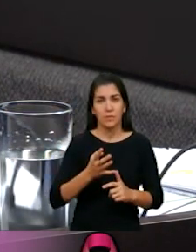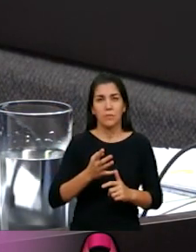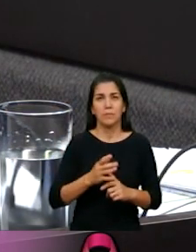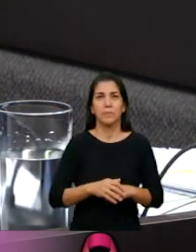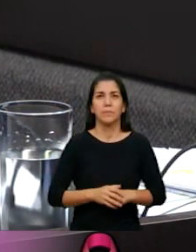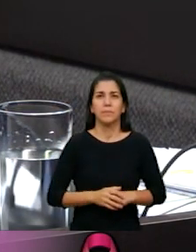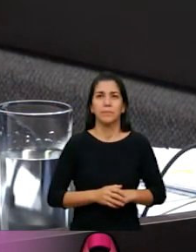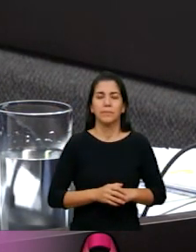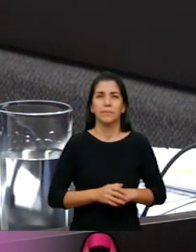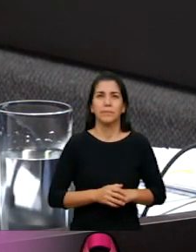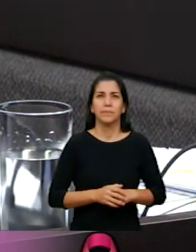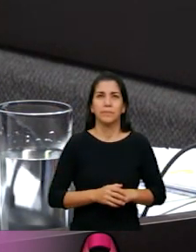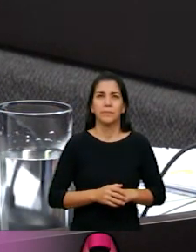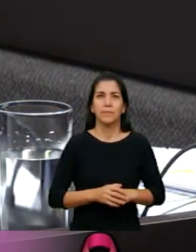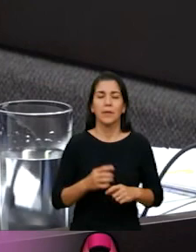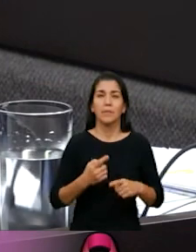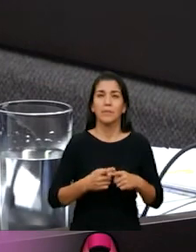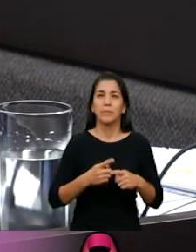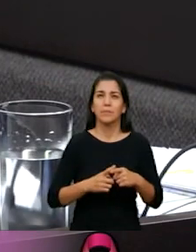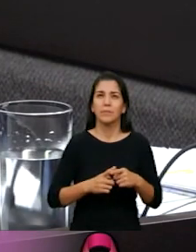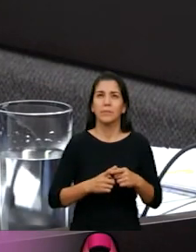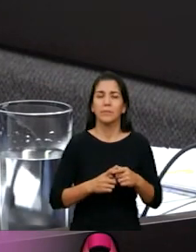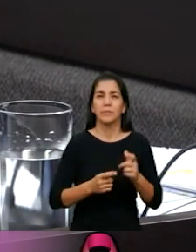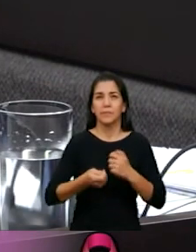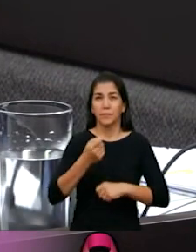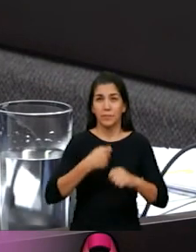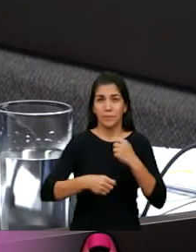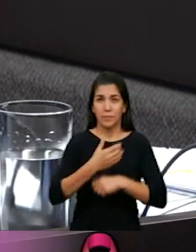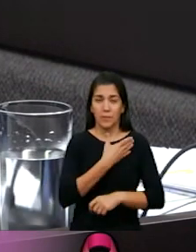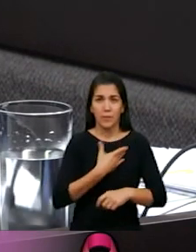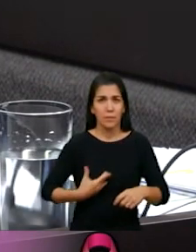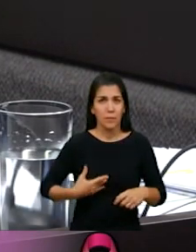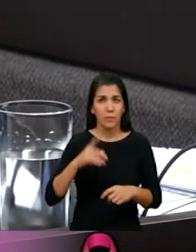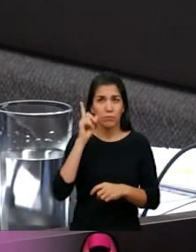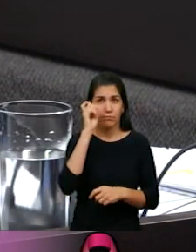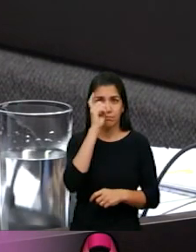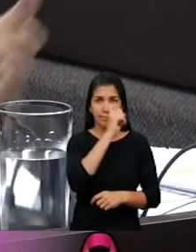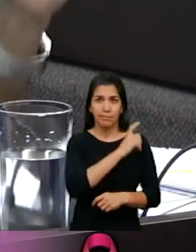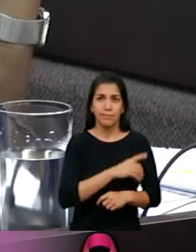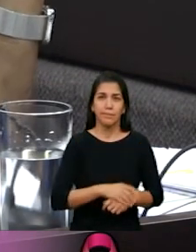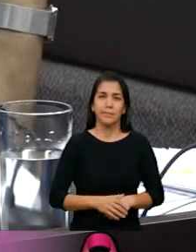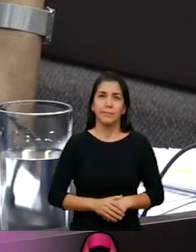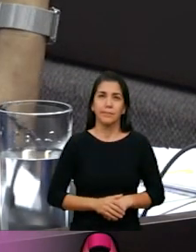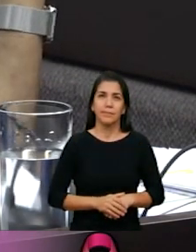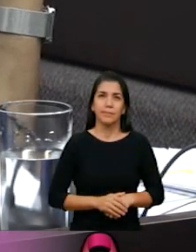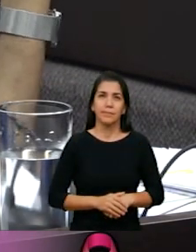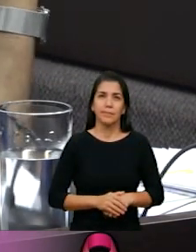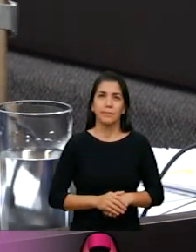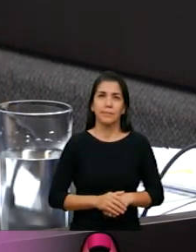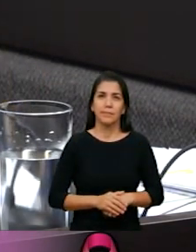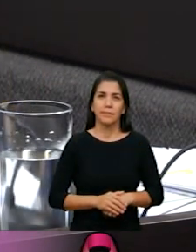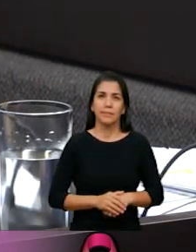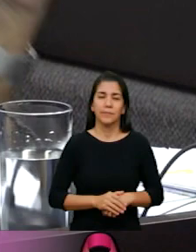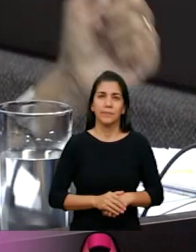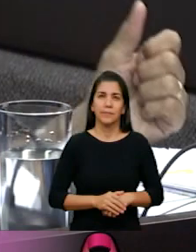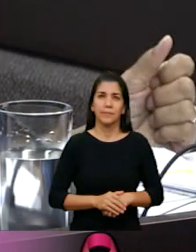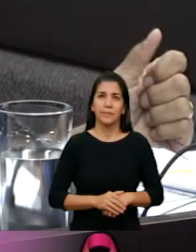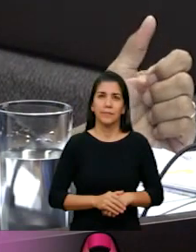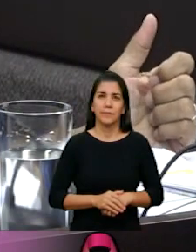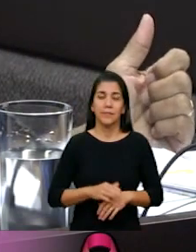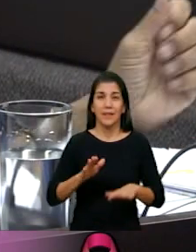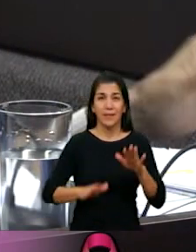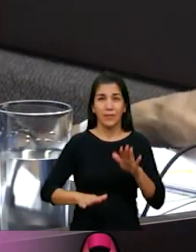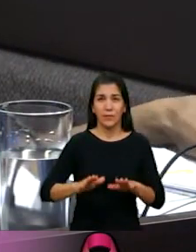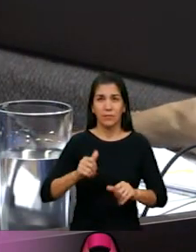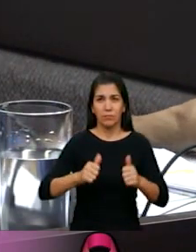impõe a gestão pública, que é de difícil execução. Às vezes, as avaliações que são